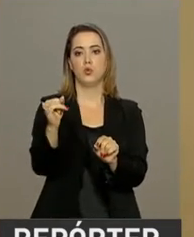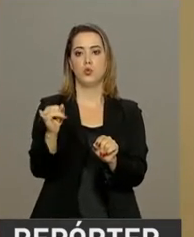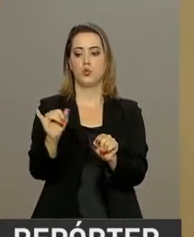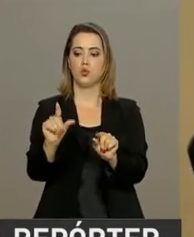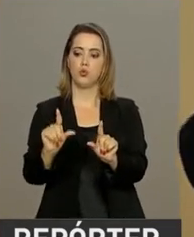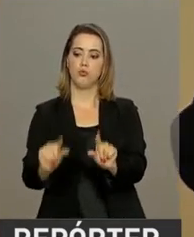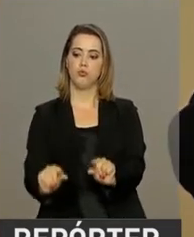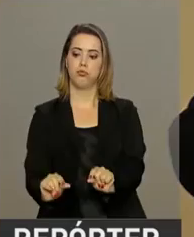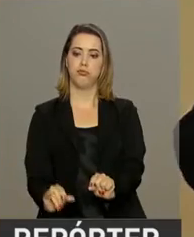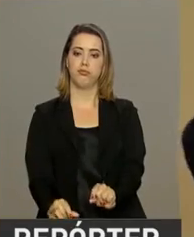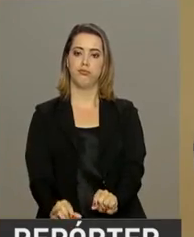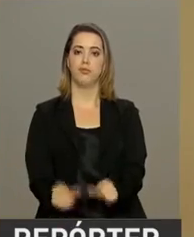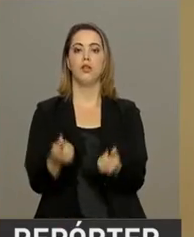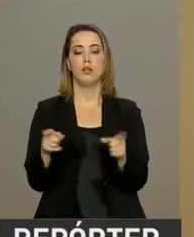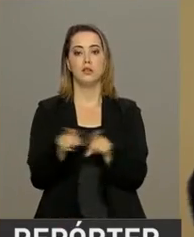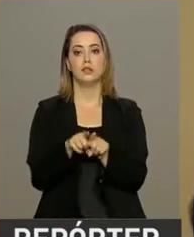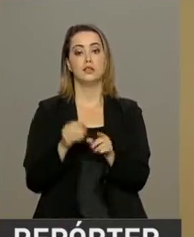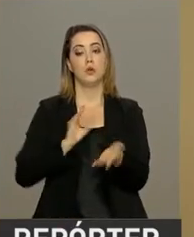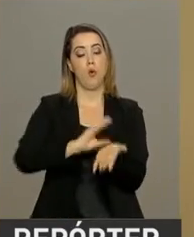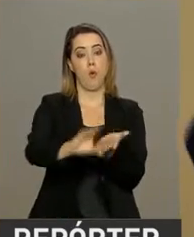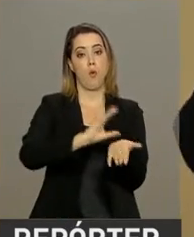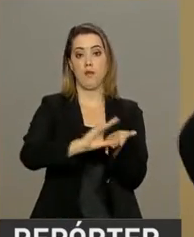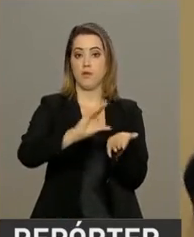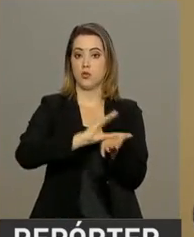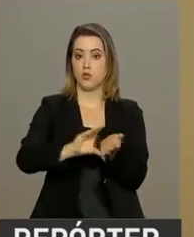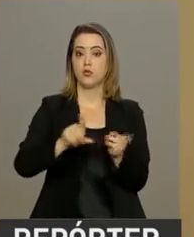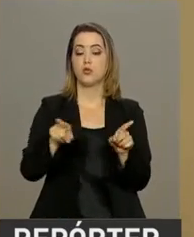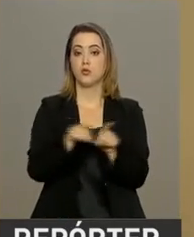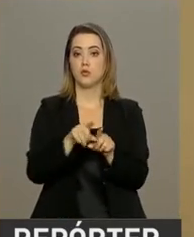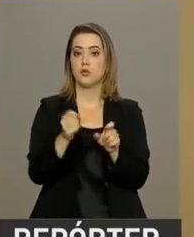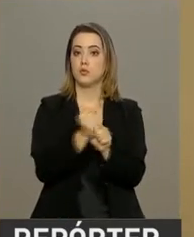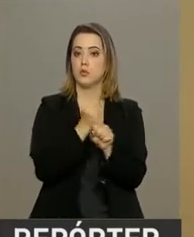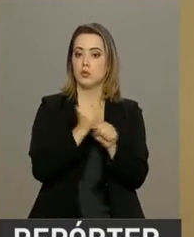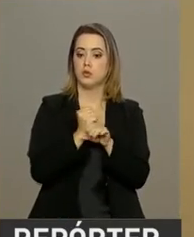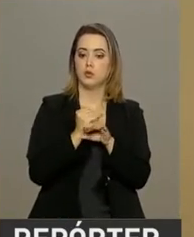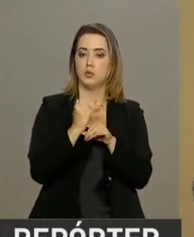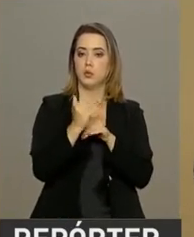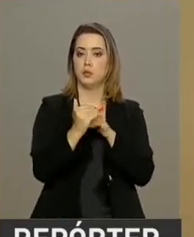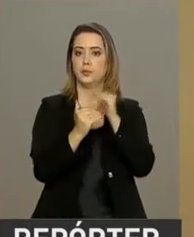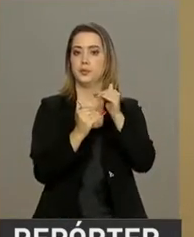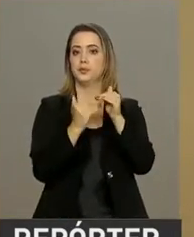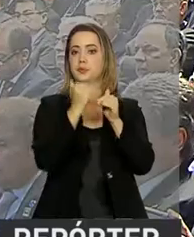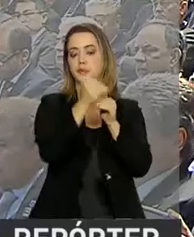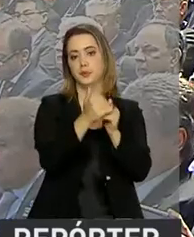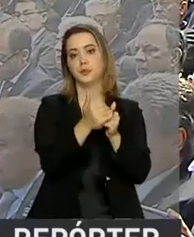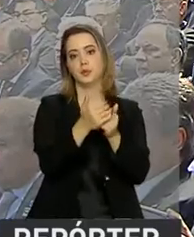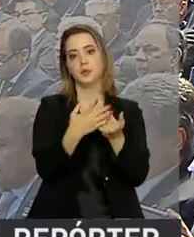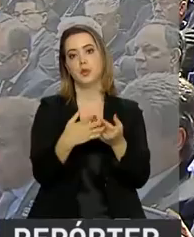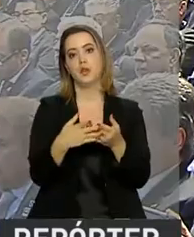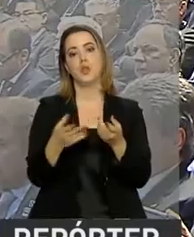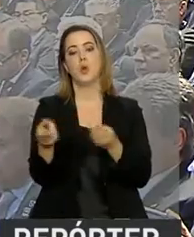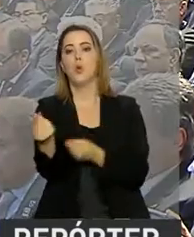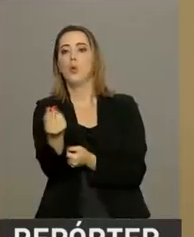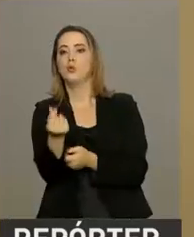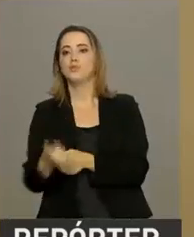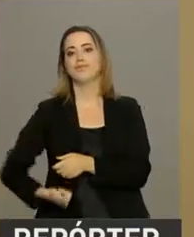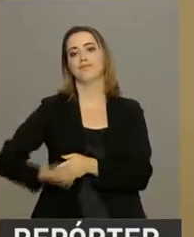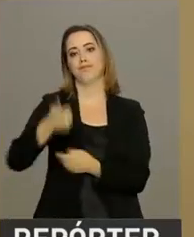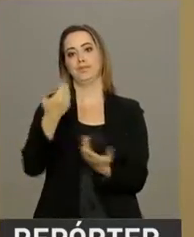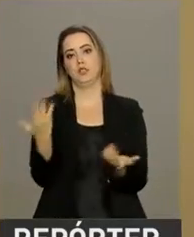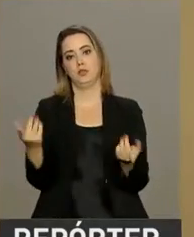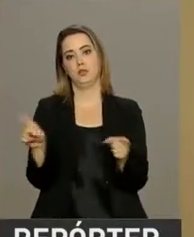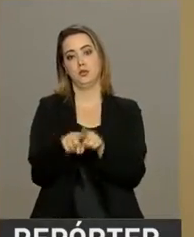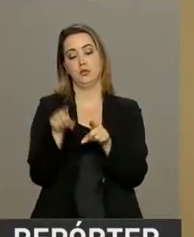à taxa de investimento eo crescimento potencial serão aumentados a política monetária será mais eficaz com